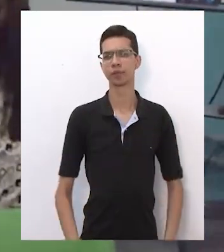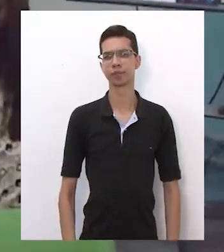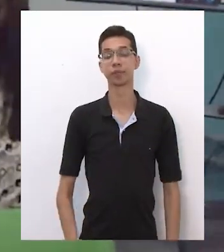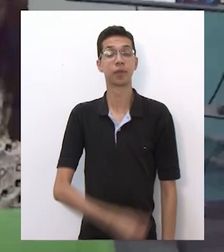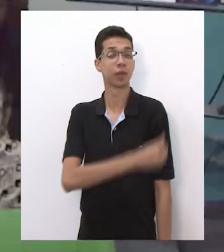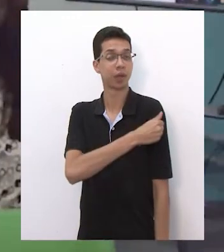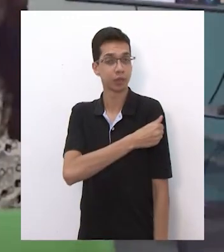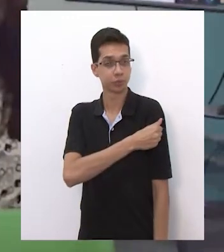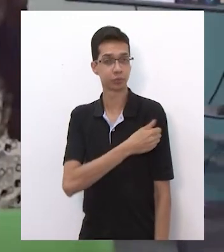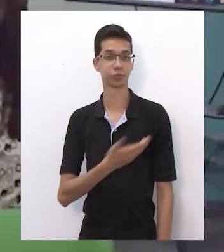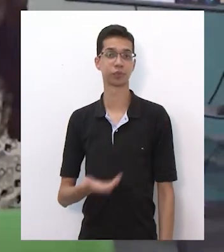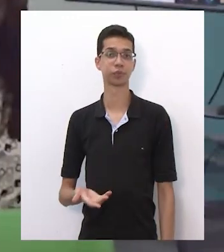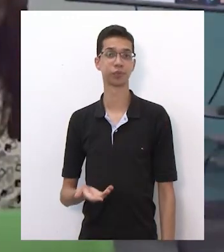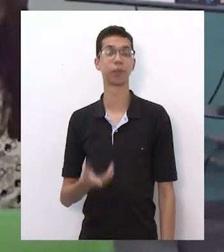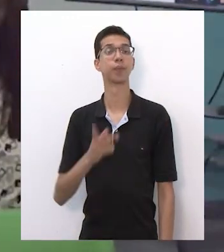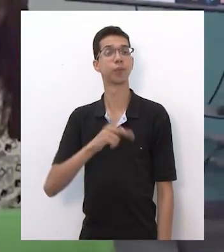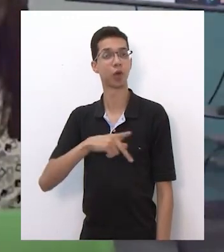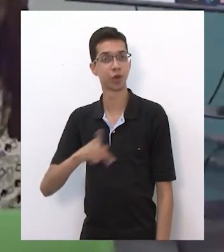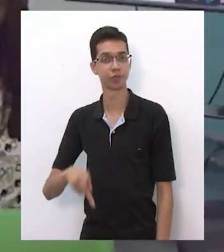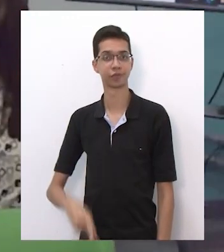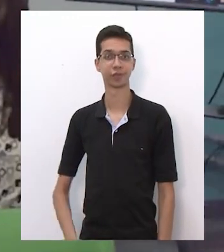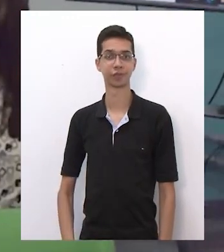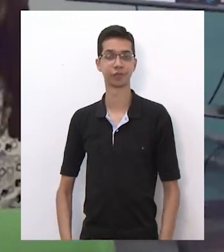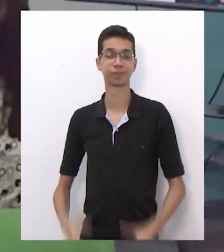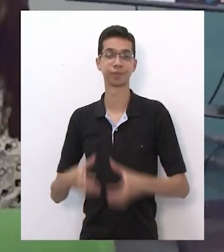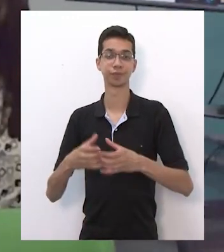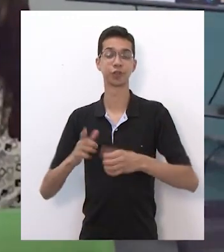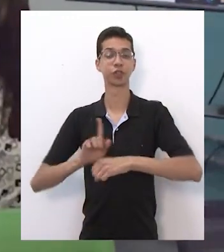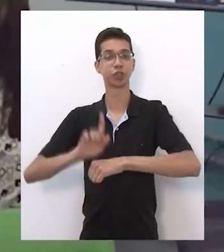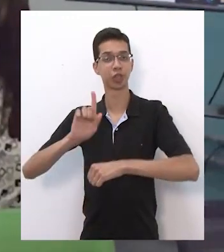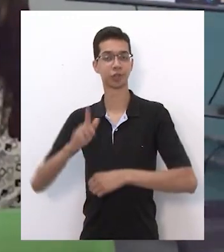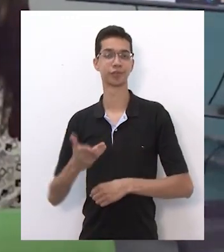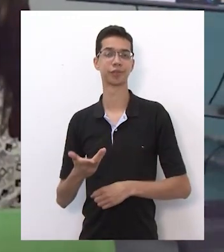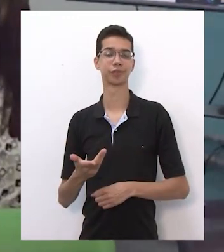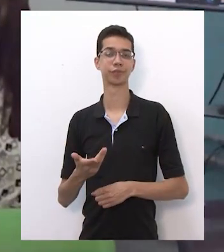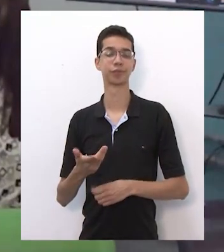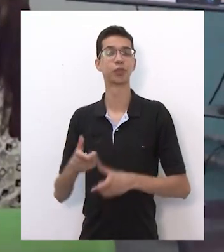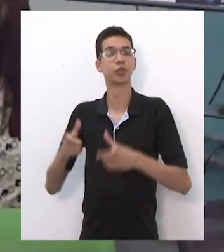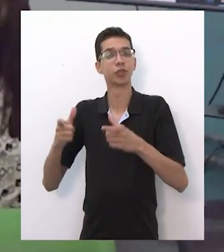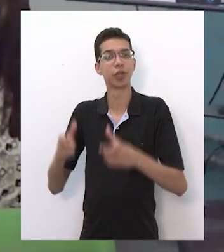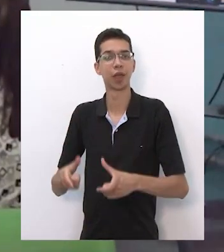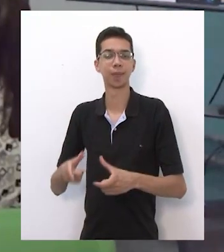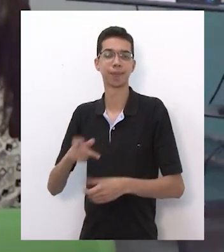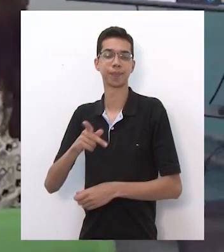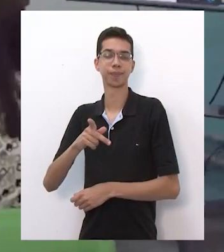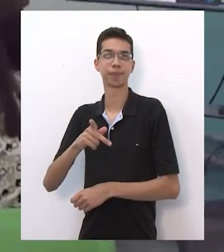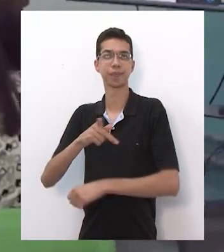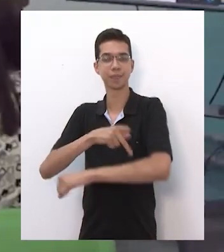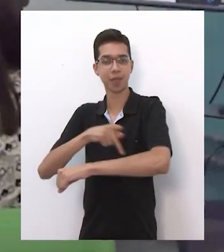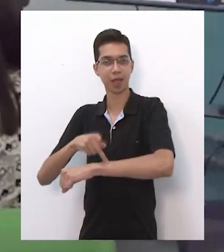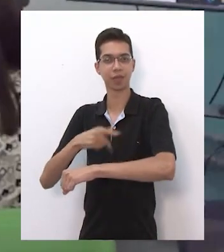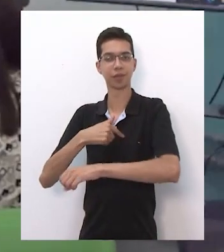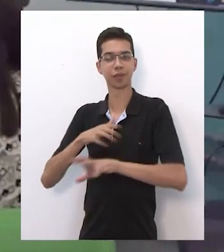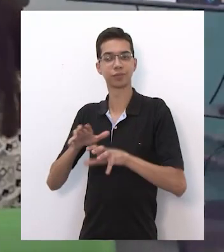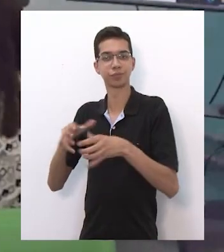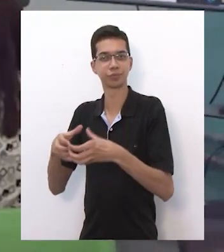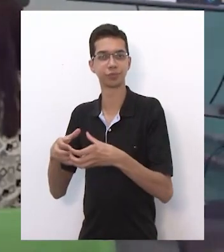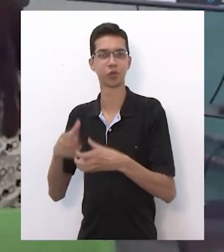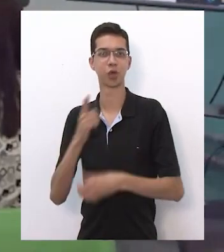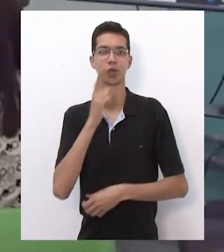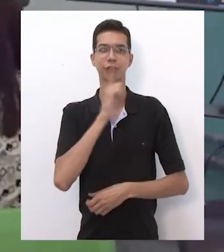professores, meu grupo de equipe gestora, meu núcleo pedagógico, independente de onde eu for atuar, eu consigo levar essa